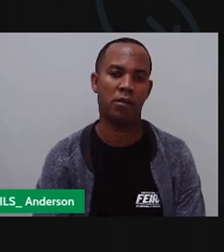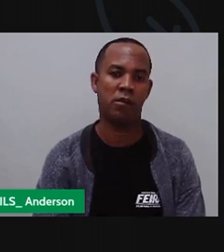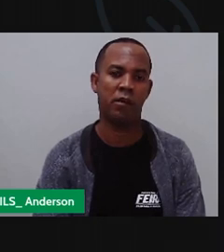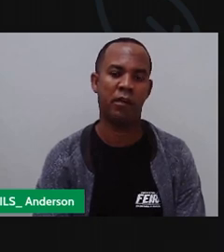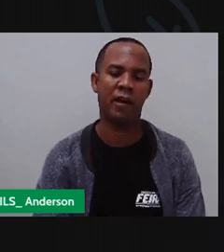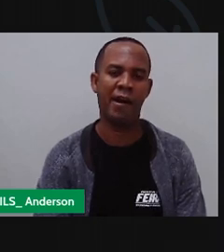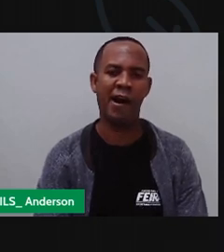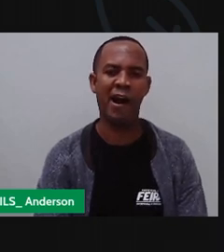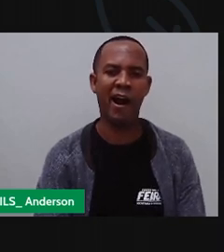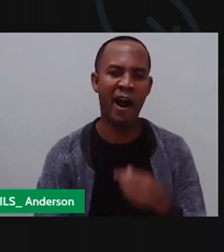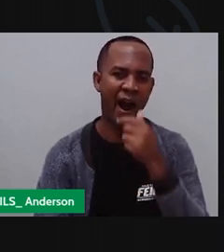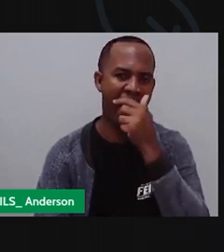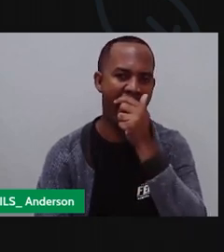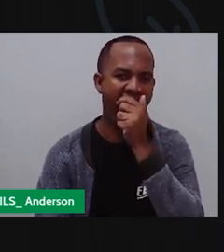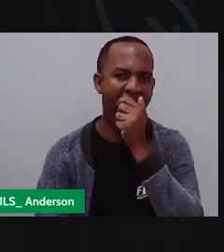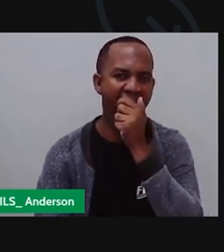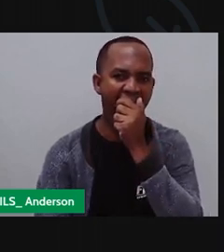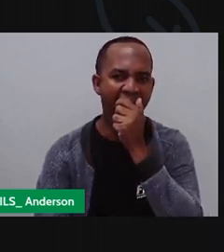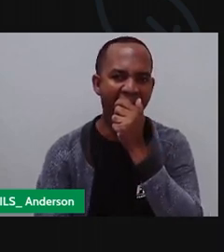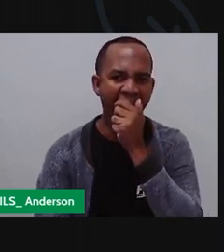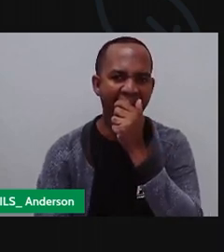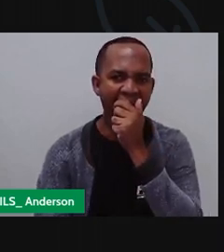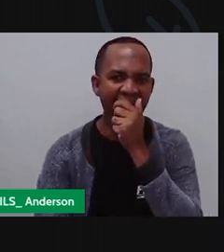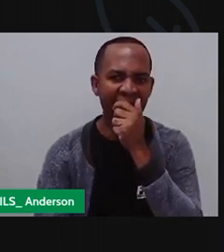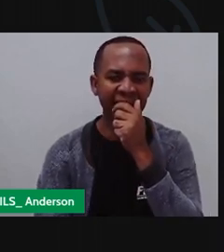Pra ficar bem coladinha.